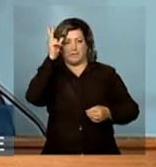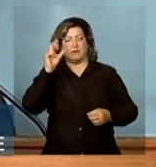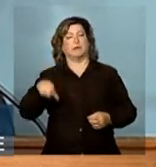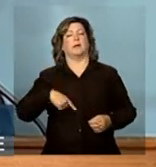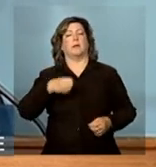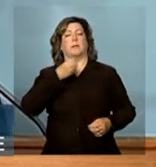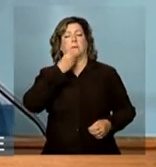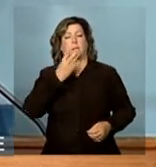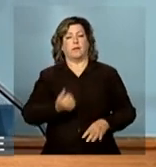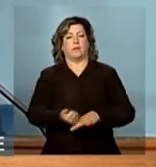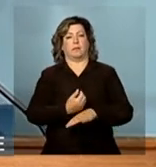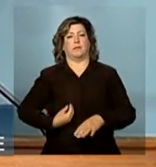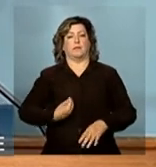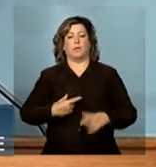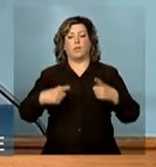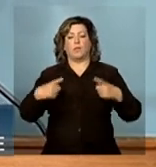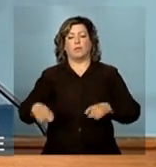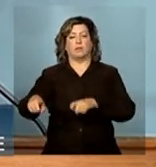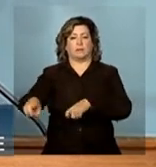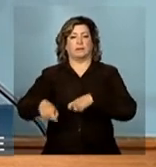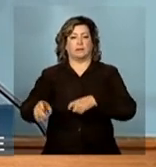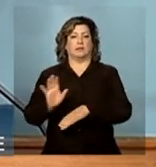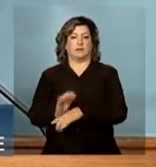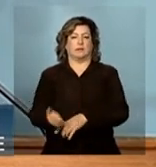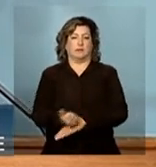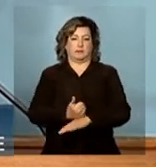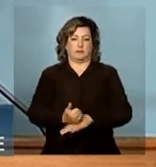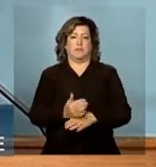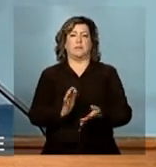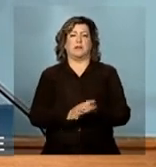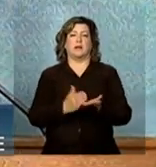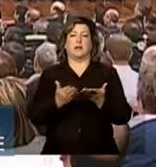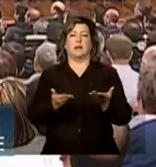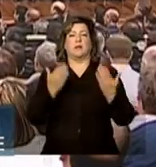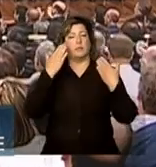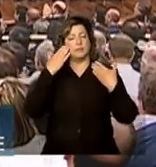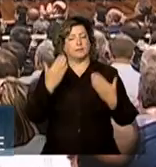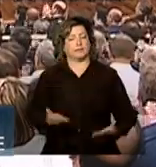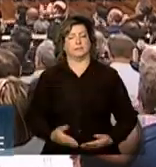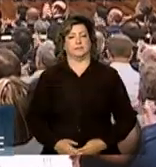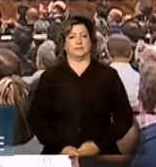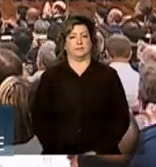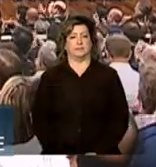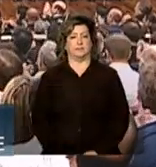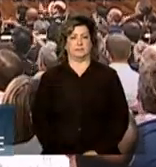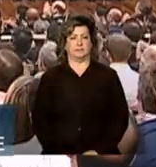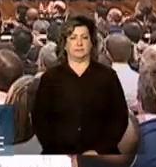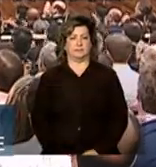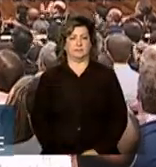para a população do meio rural do nosso país. Muito obrigado, parabéns a todos e todas.